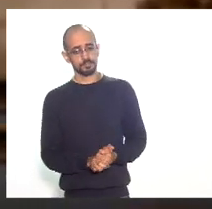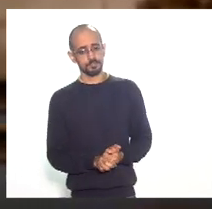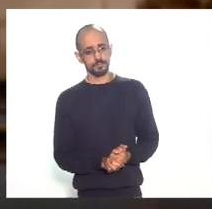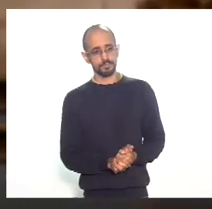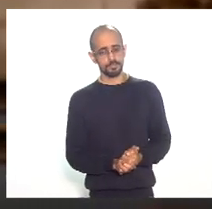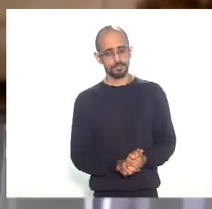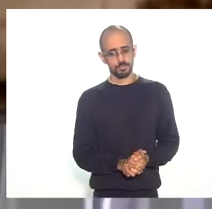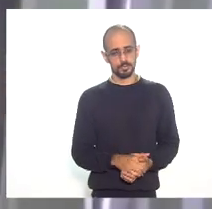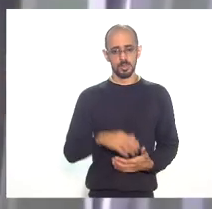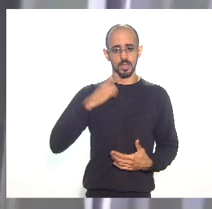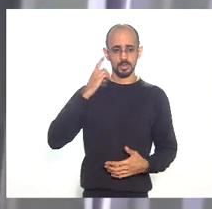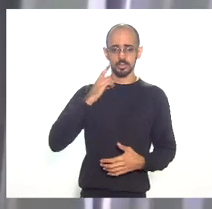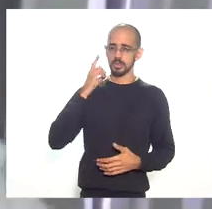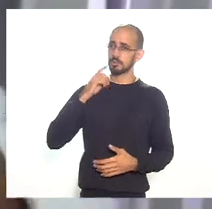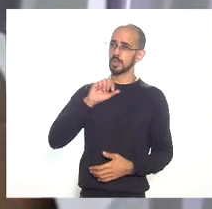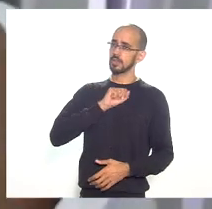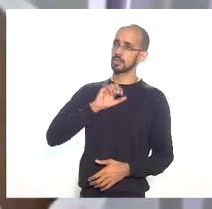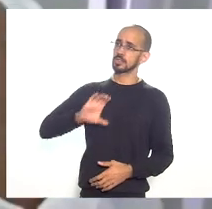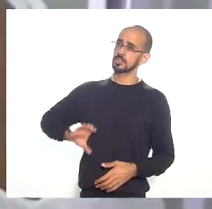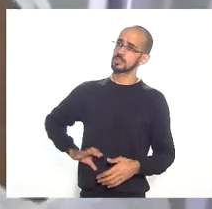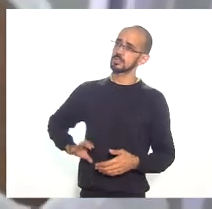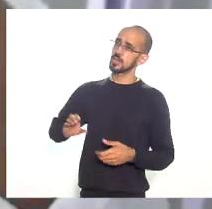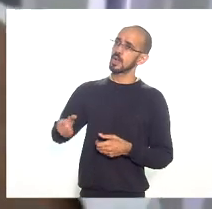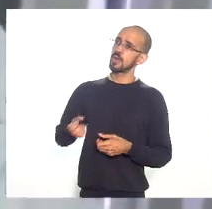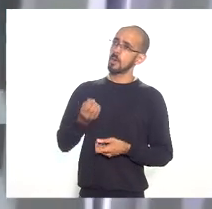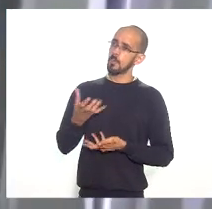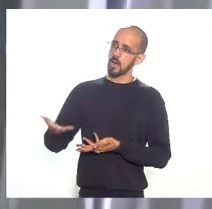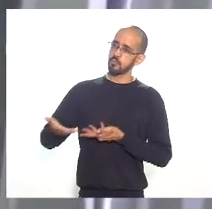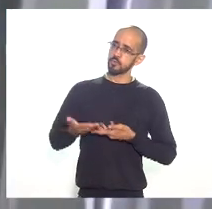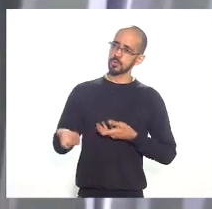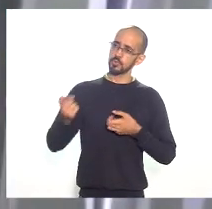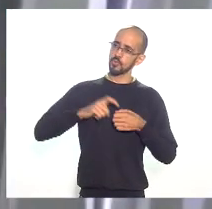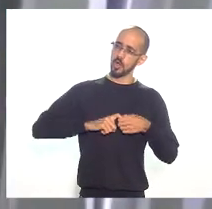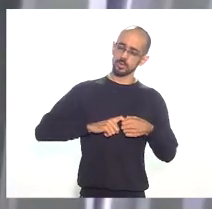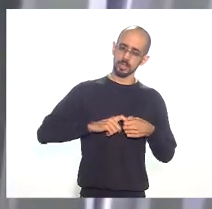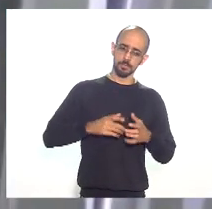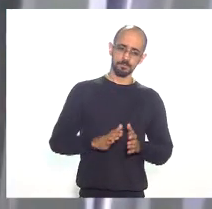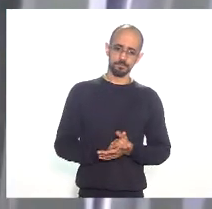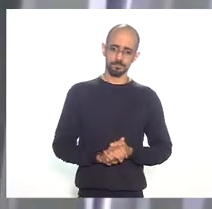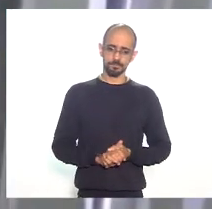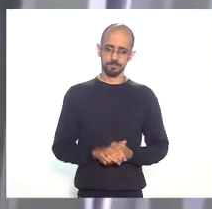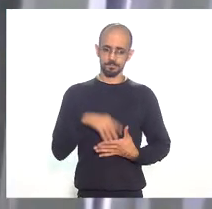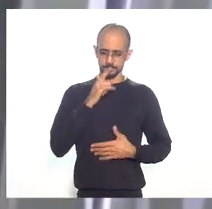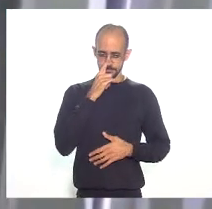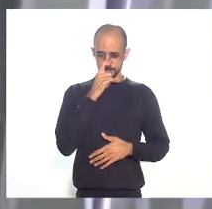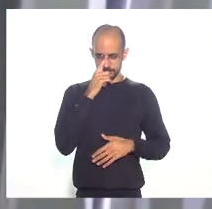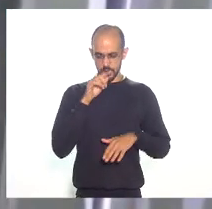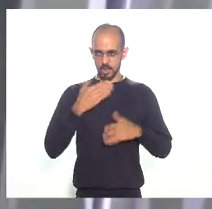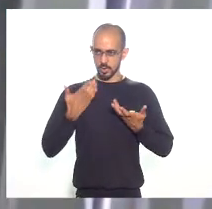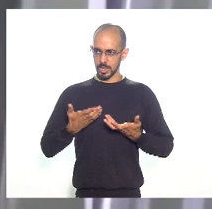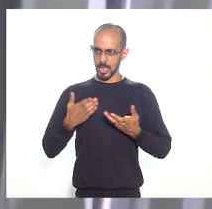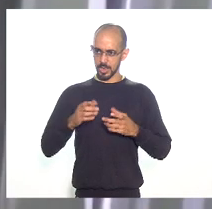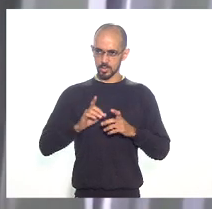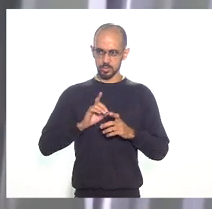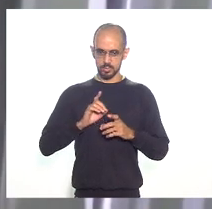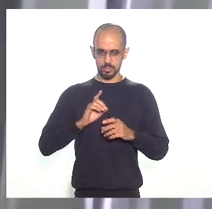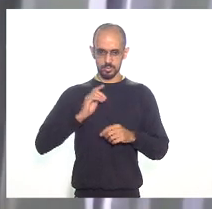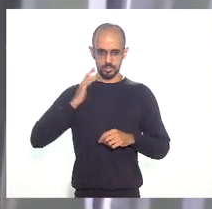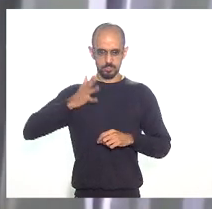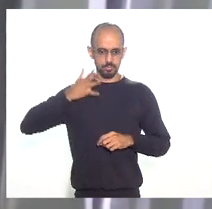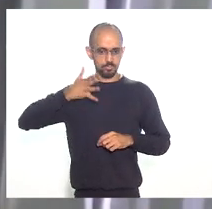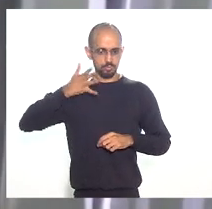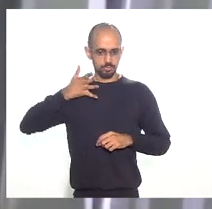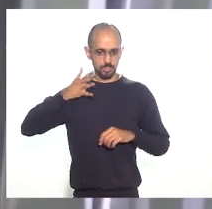Deputado André Siciliano, bem-vindo de volta. Eu quero fazer a discussão, mas, em